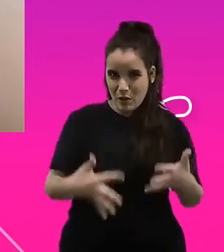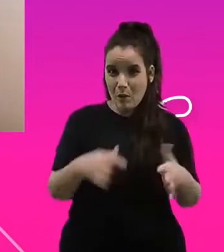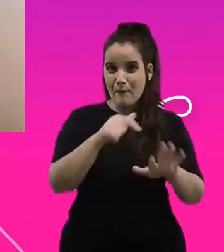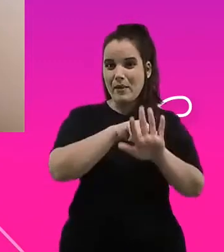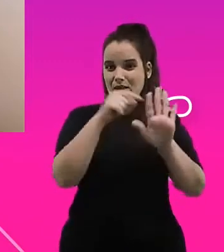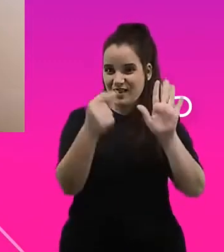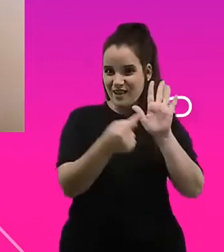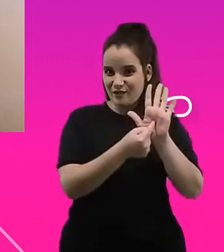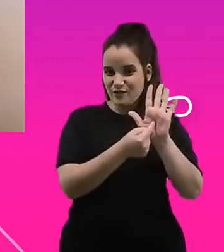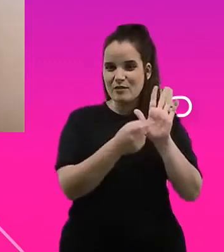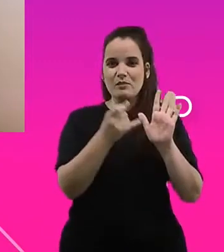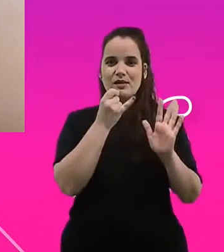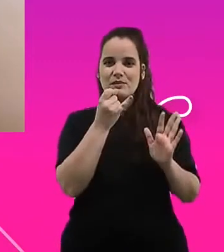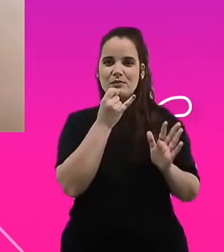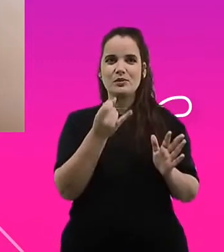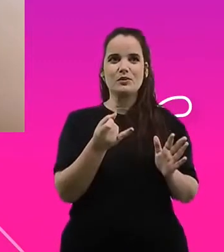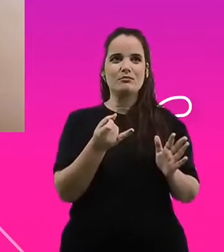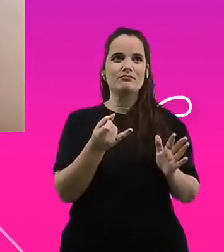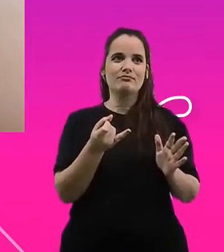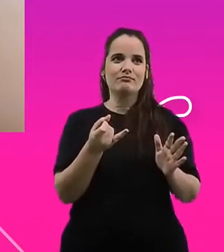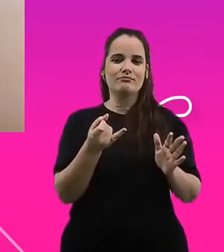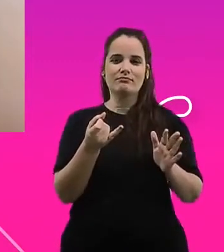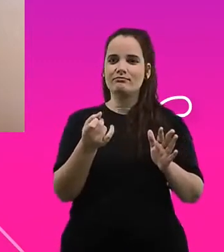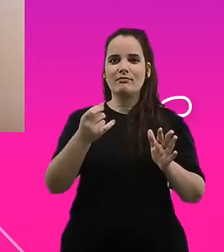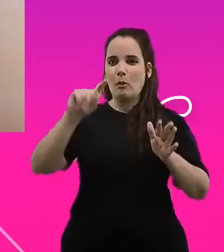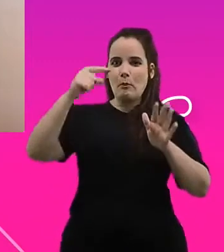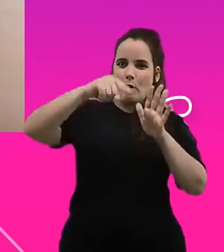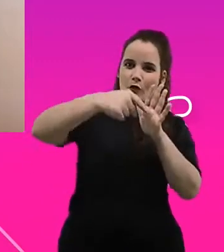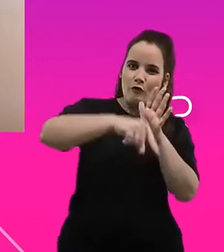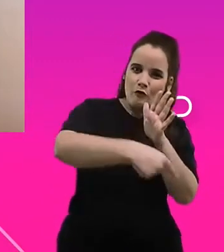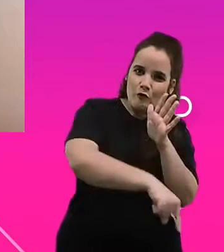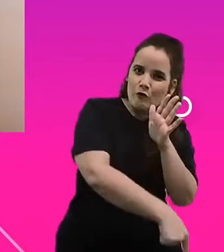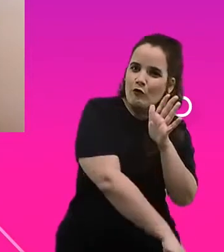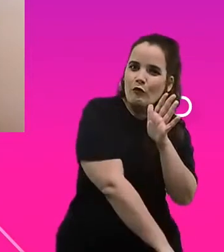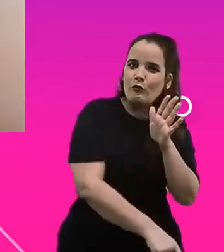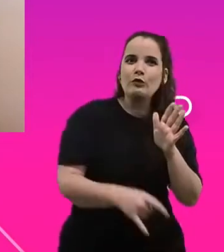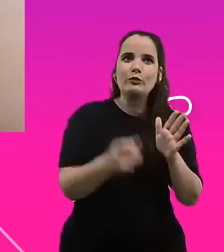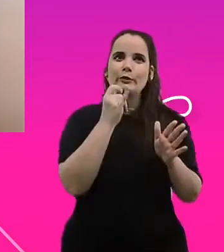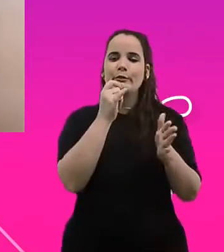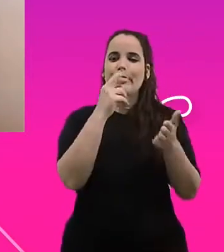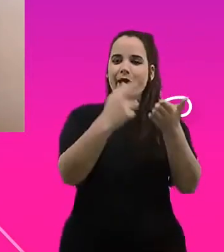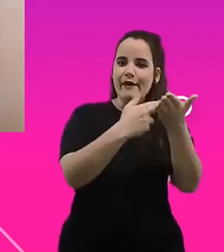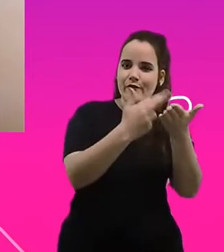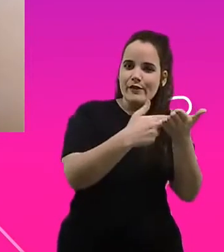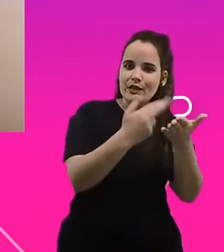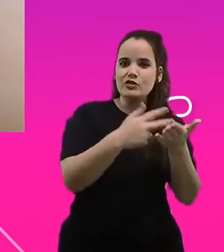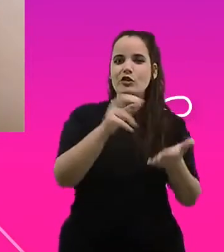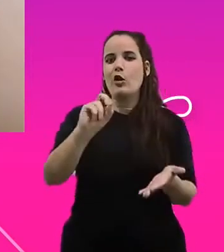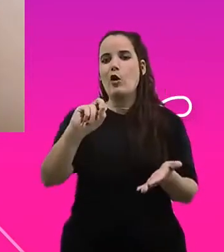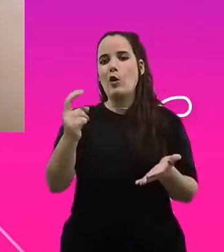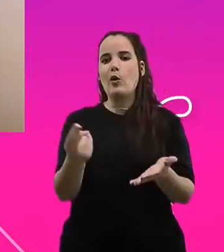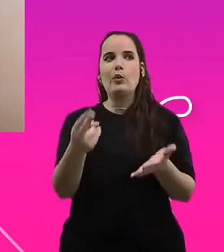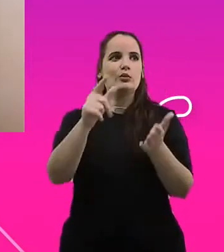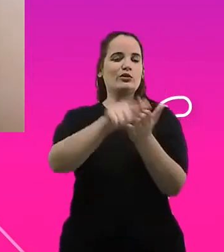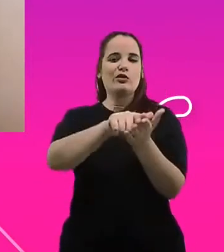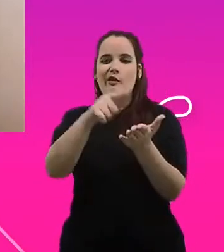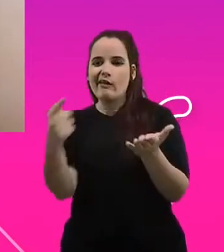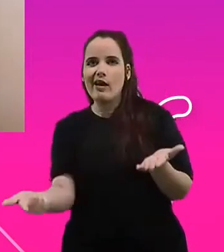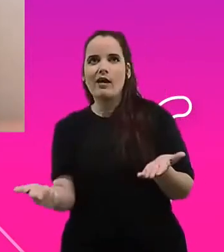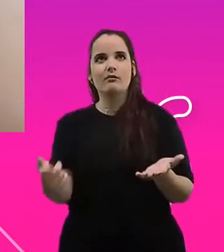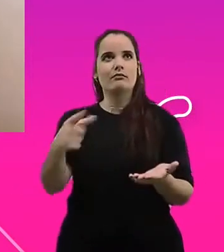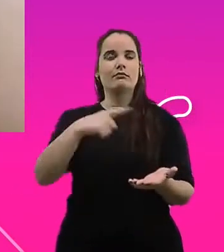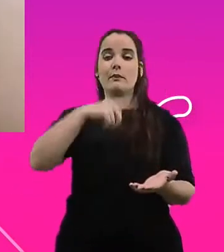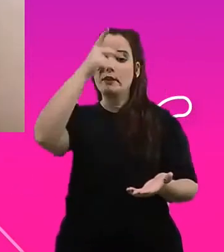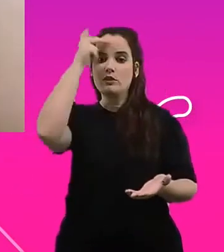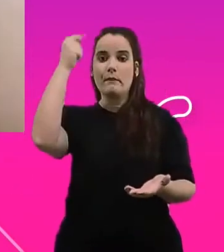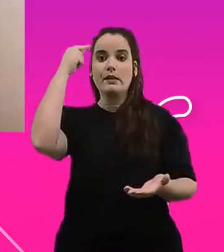a profundidade, com a revista, com o jornal, tem pessoas que podem pensar que está relacionado à quantidade, então